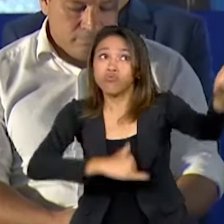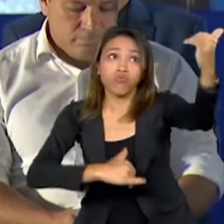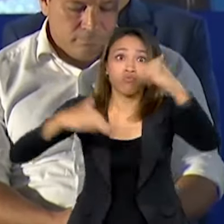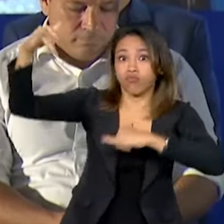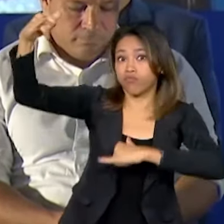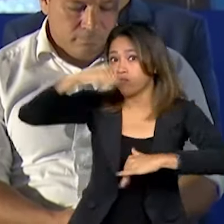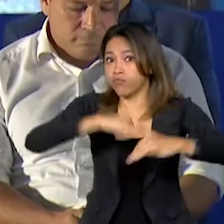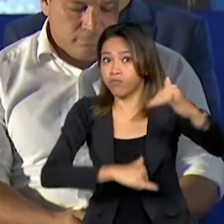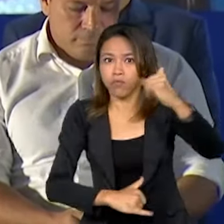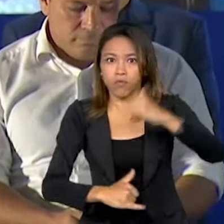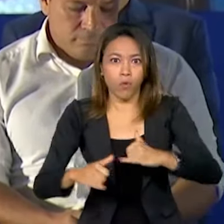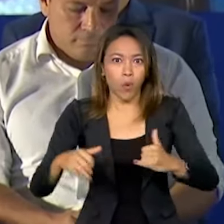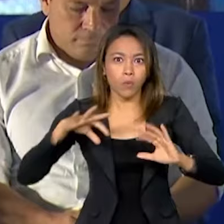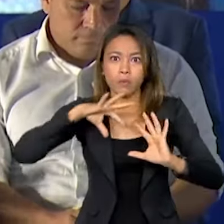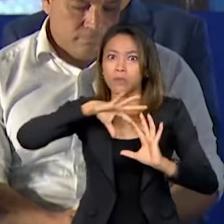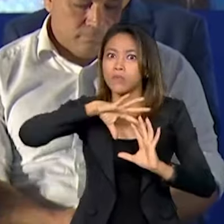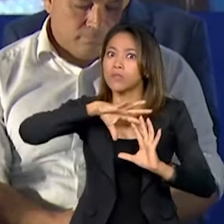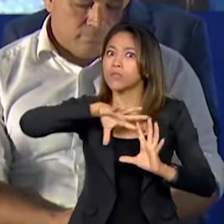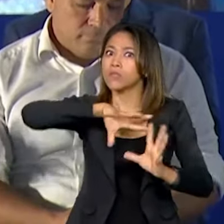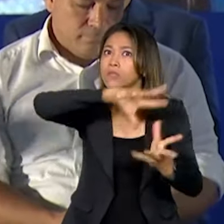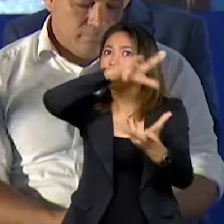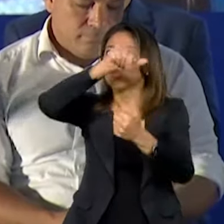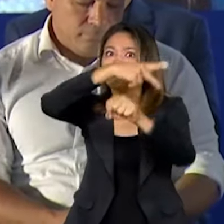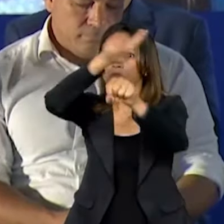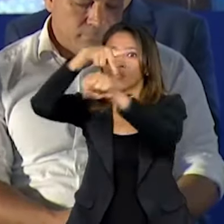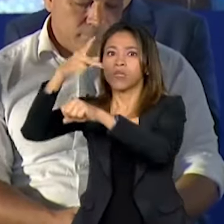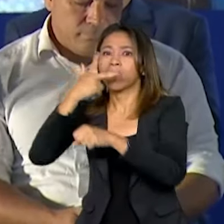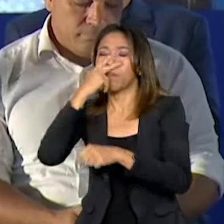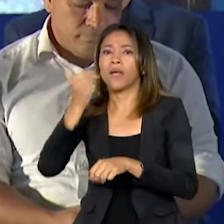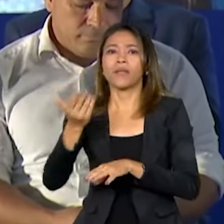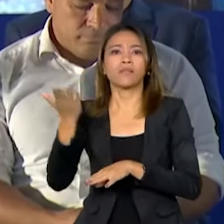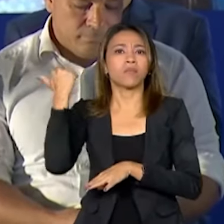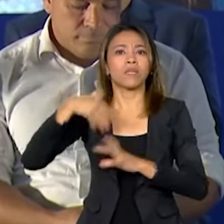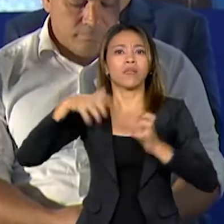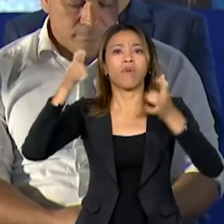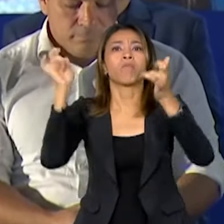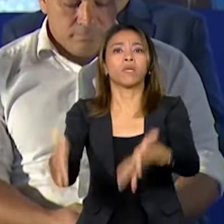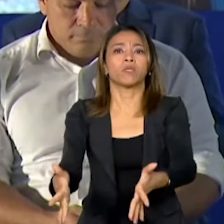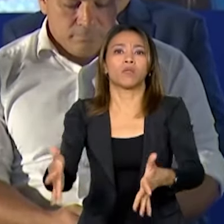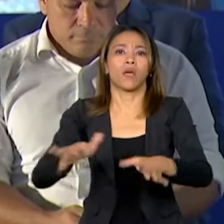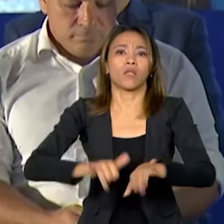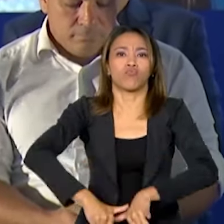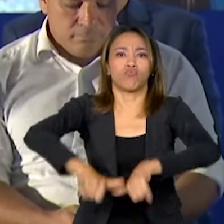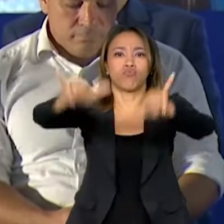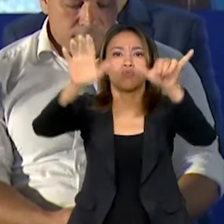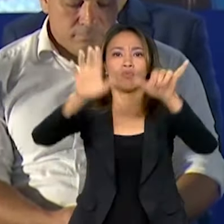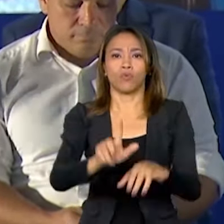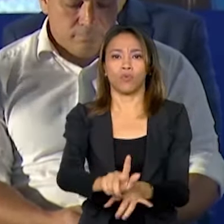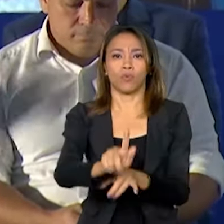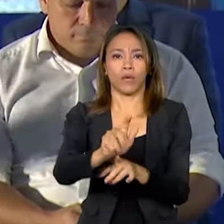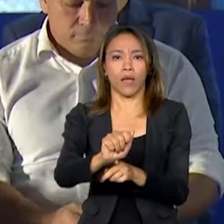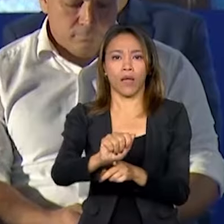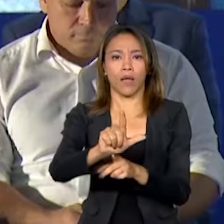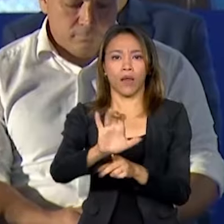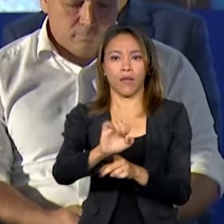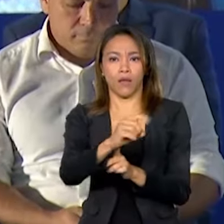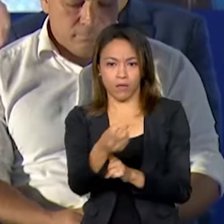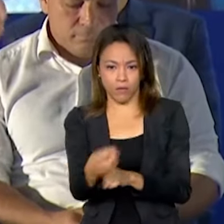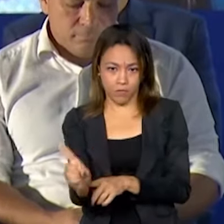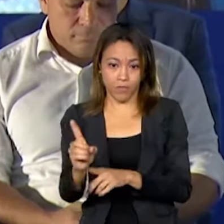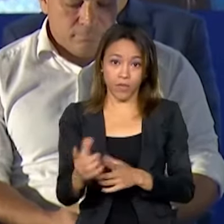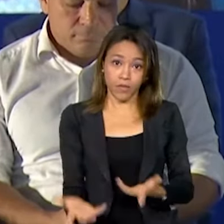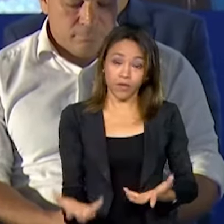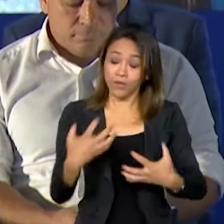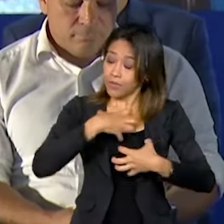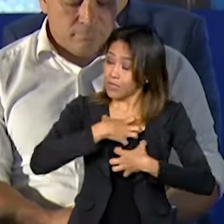internacionais voltando. Deixar de ser uma rodoviária abandonada. Então, presidente, assim, para a gente é uma alegria ter o